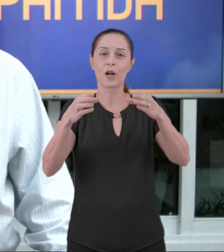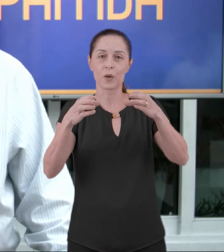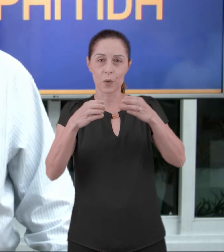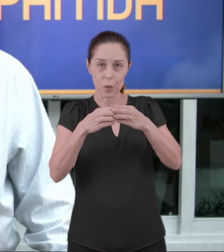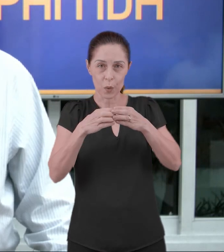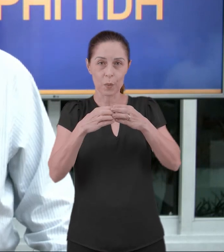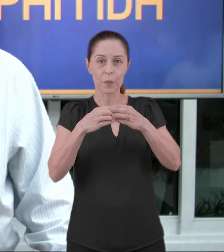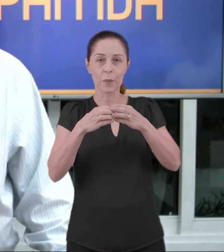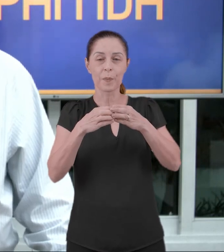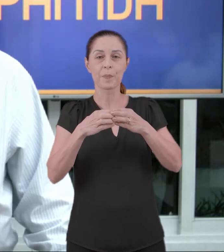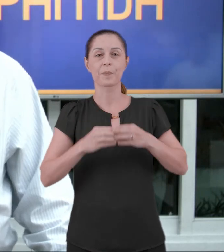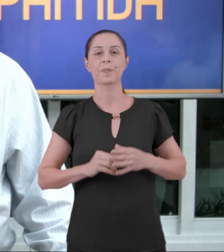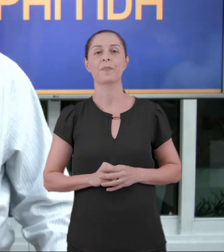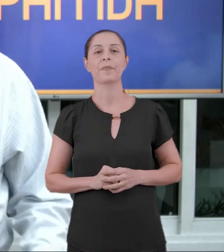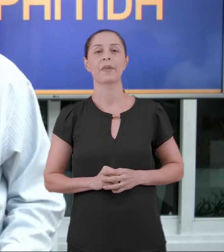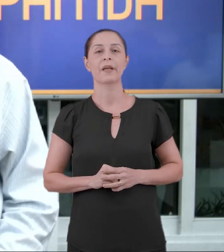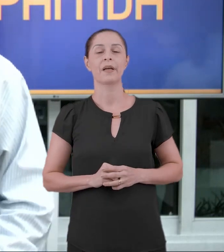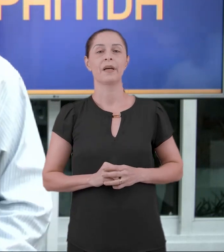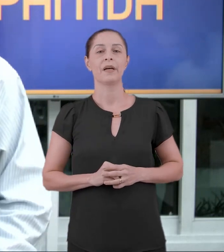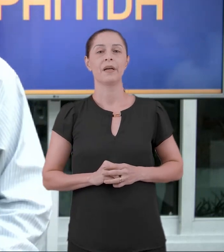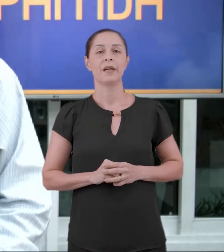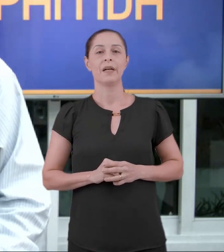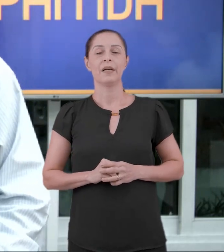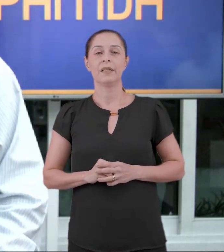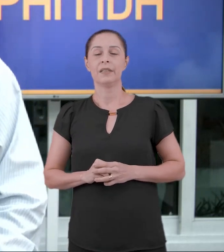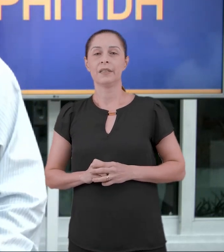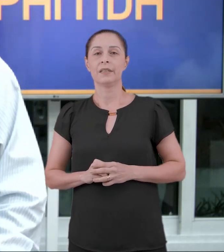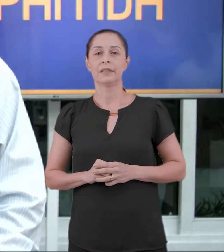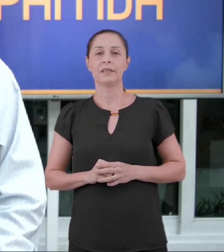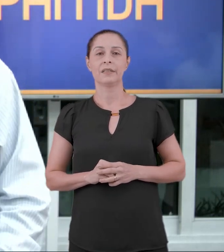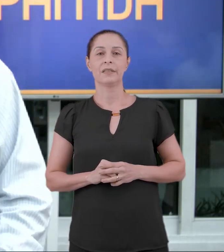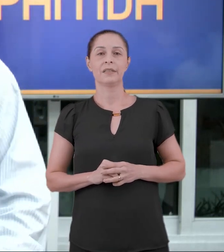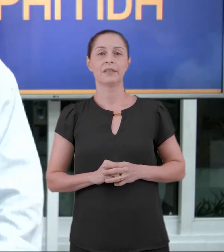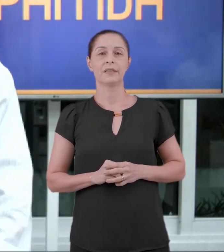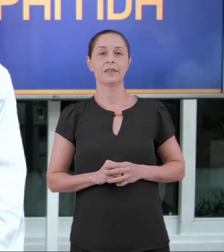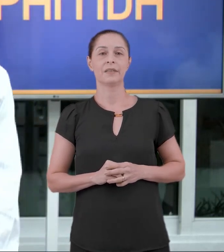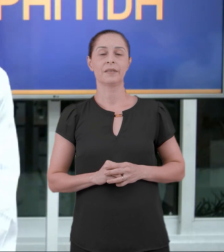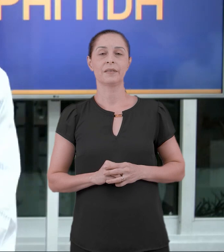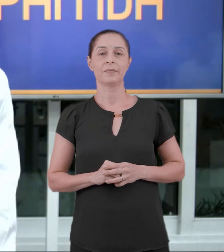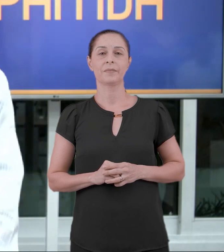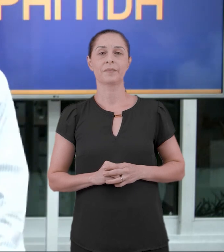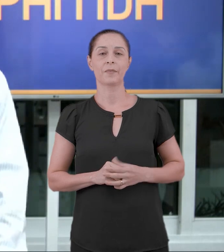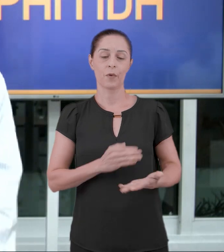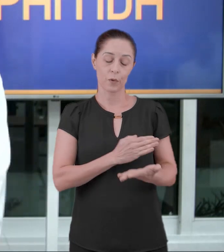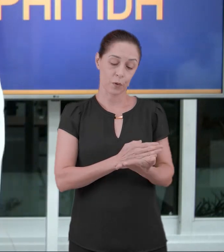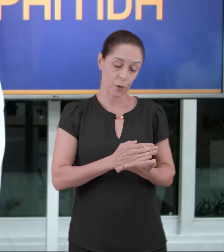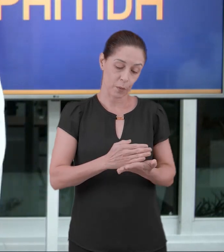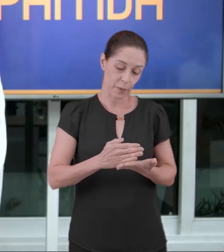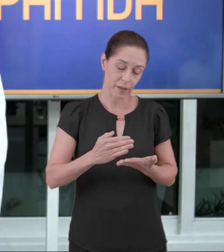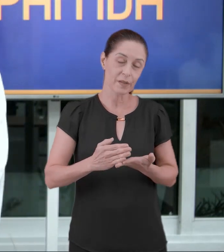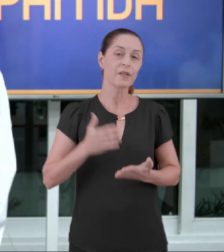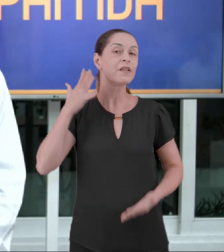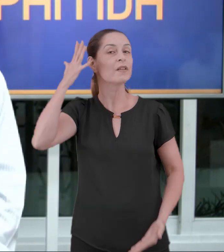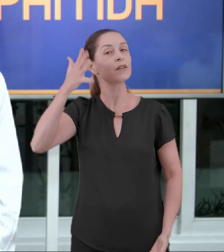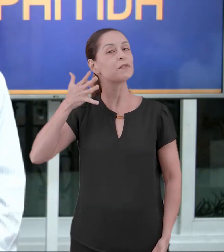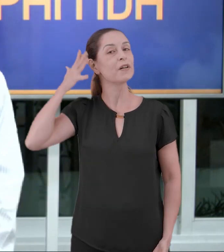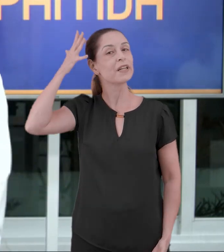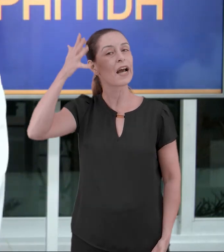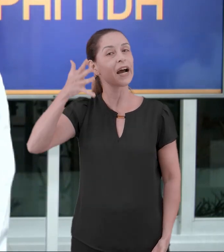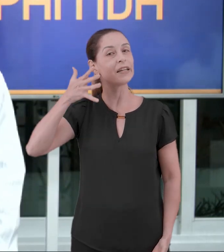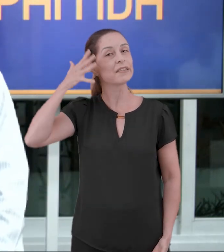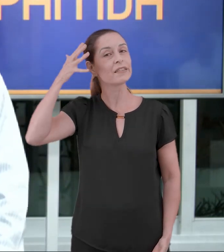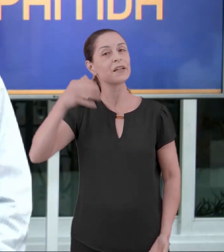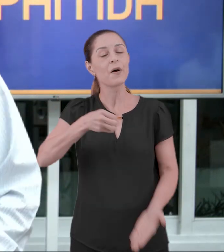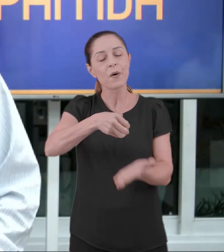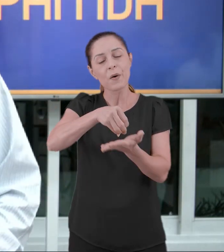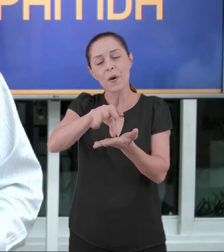têm chegado aqui à nossa igreja. Eu gostaria, na abertura dessa conferência, de